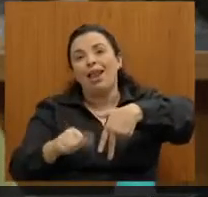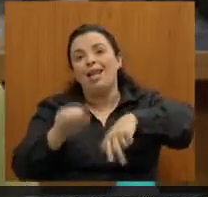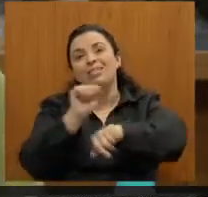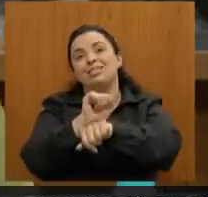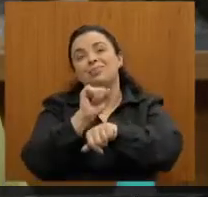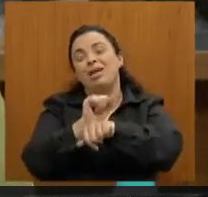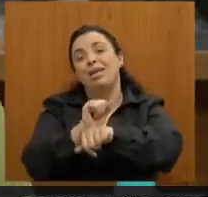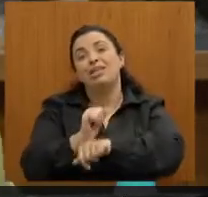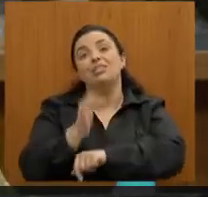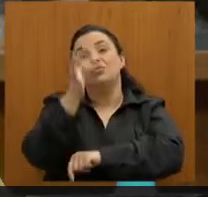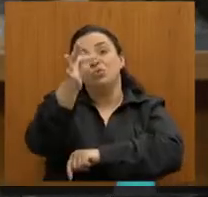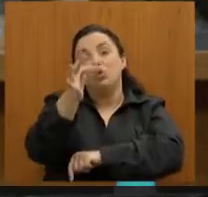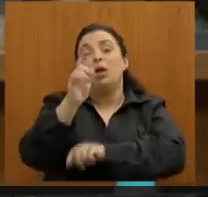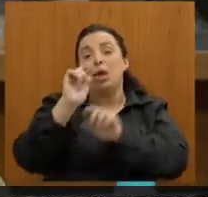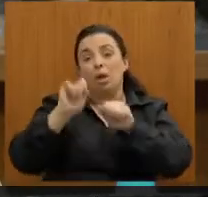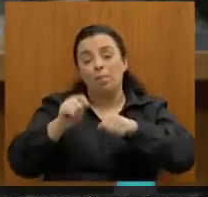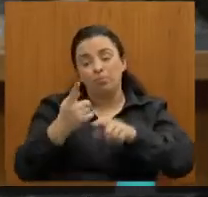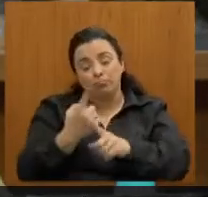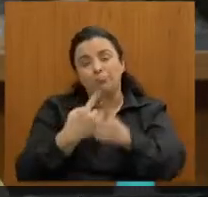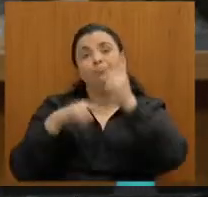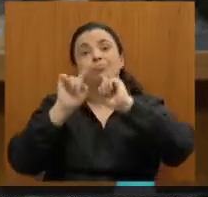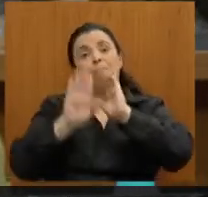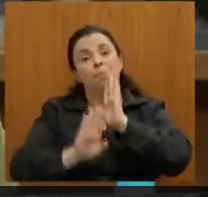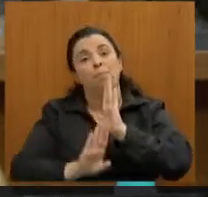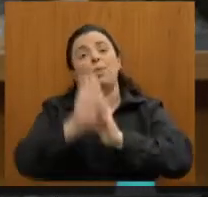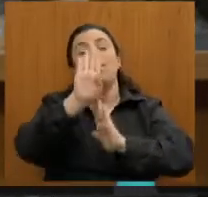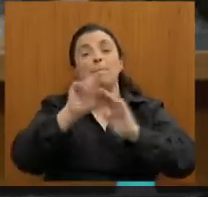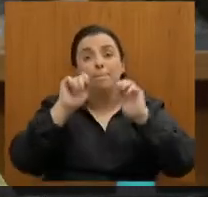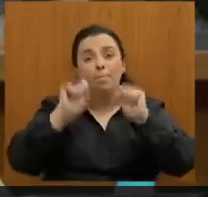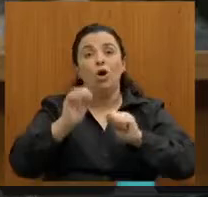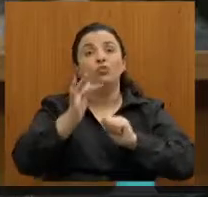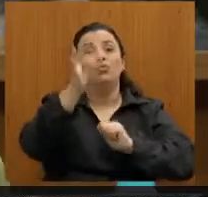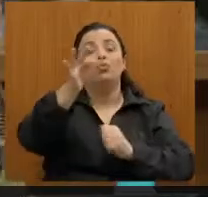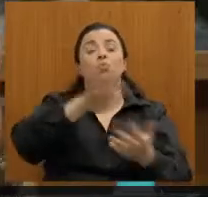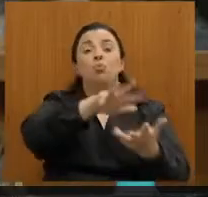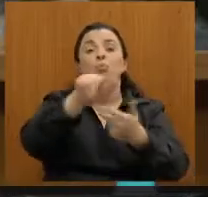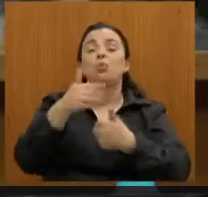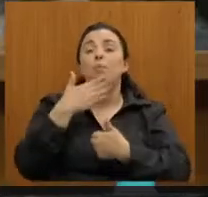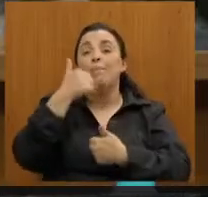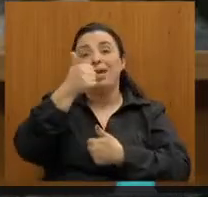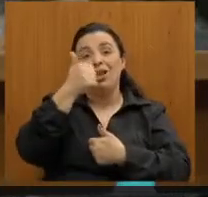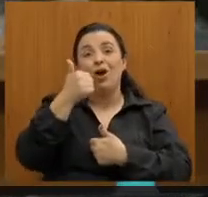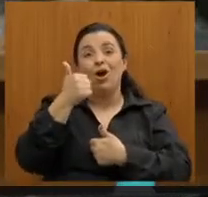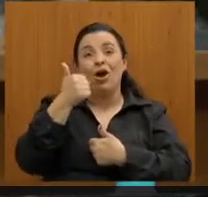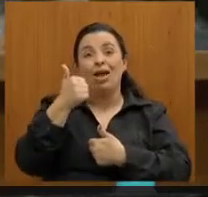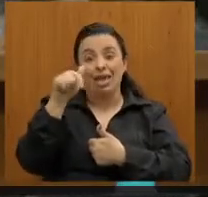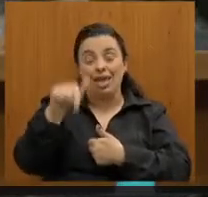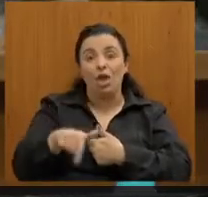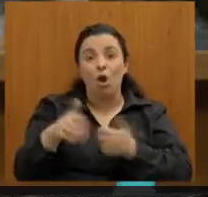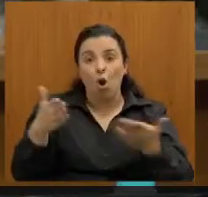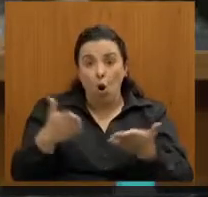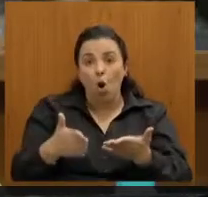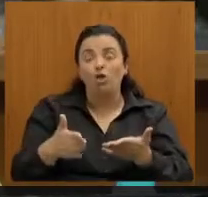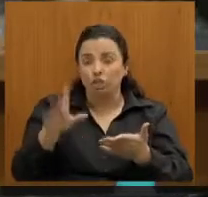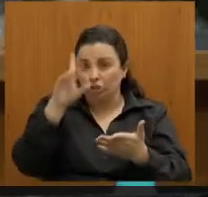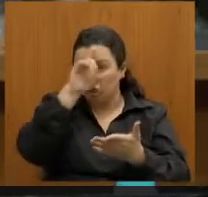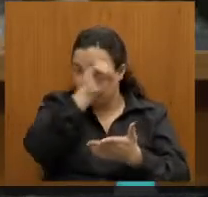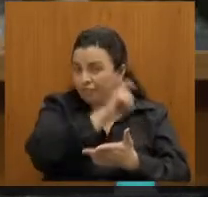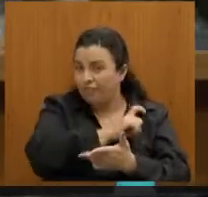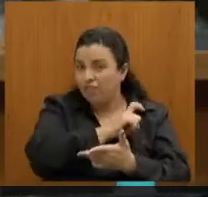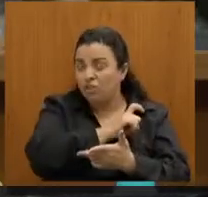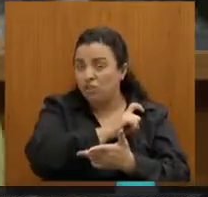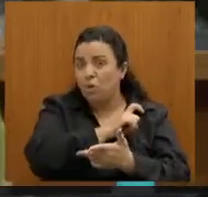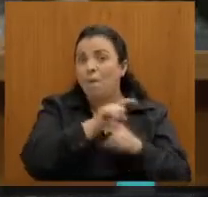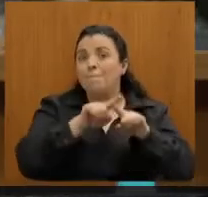credibilidade de que nós podemos sim ter um mundo melhor e que um dia seguinte vai chegar ainda que